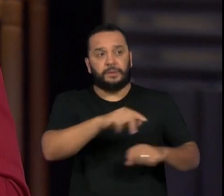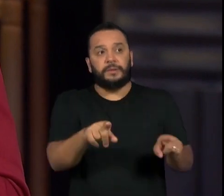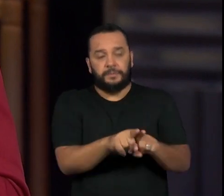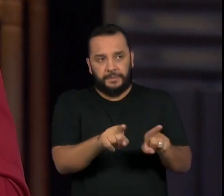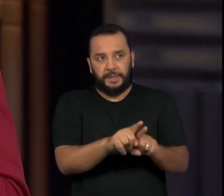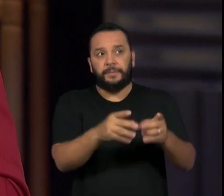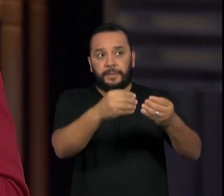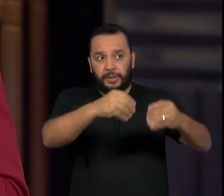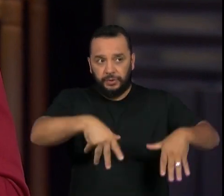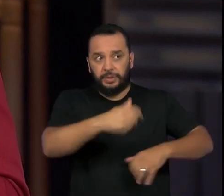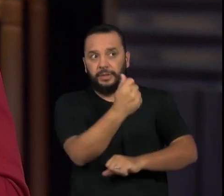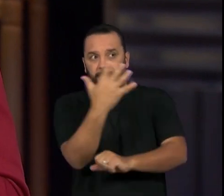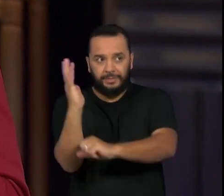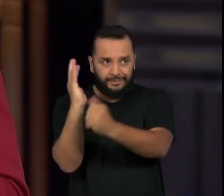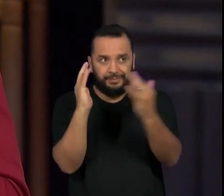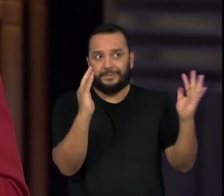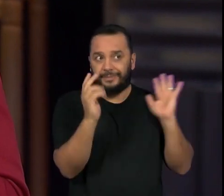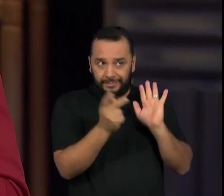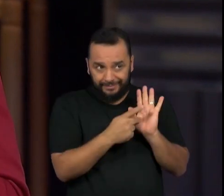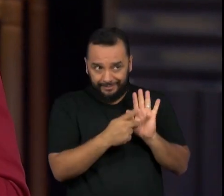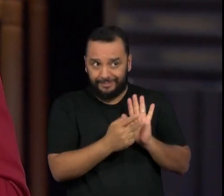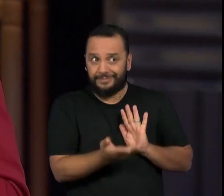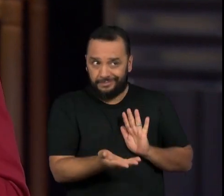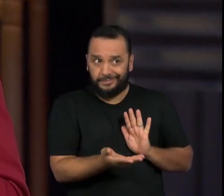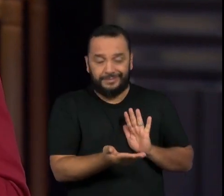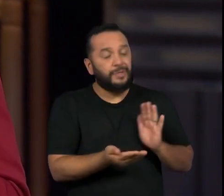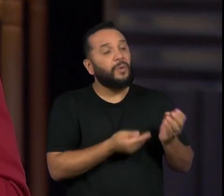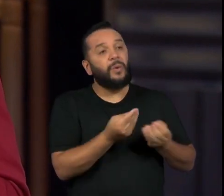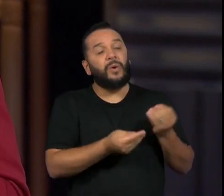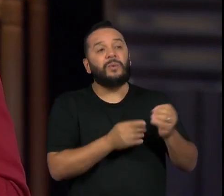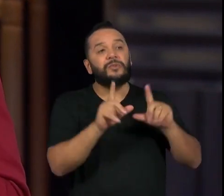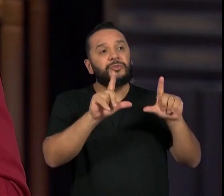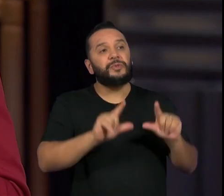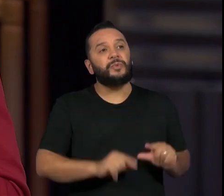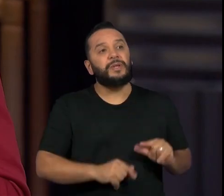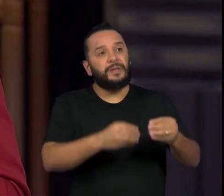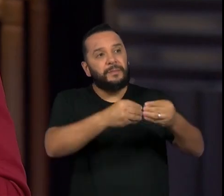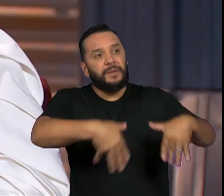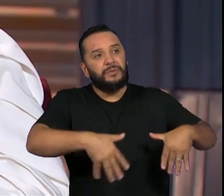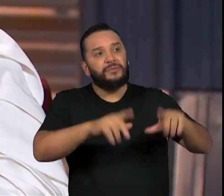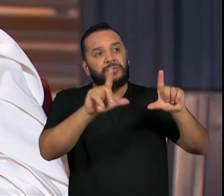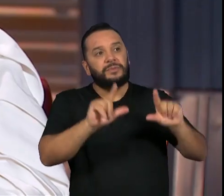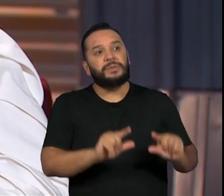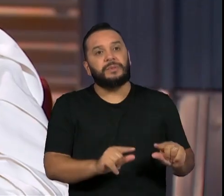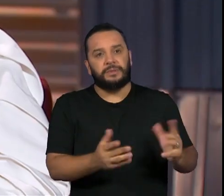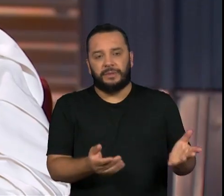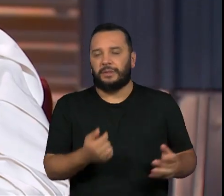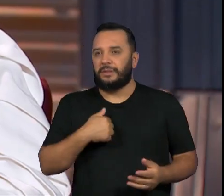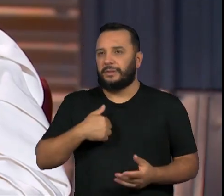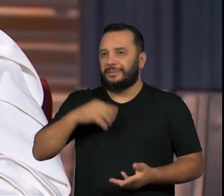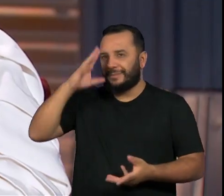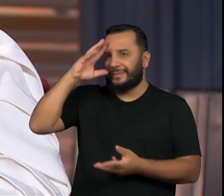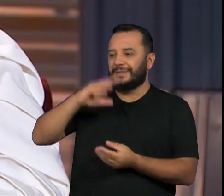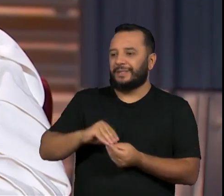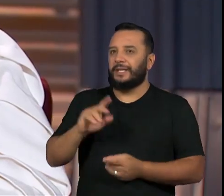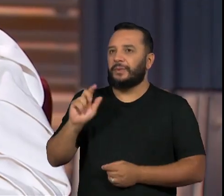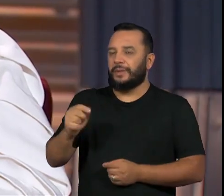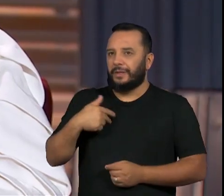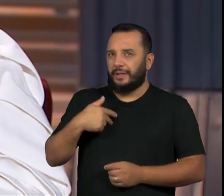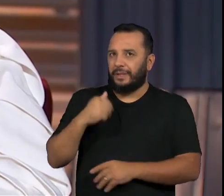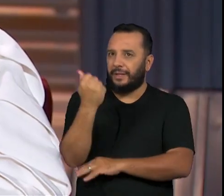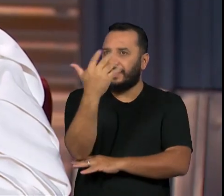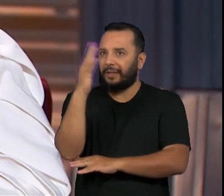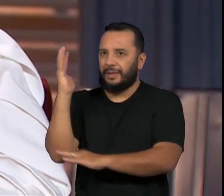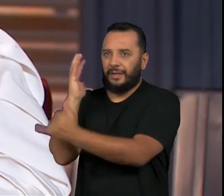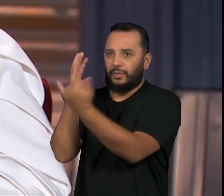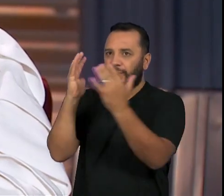muito reconhecido, grande. enorme e tal. O que fazer para reduzir esse impacto? Eu entendo que ainda se vê natureza separada